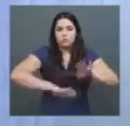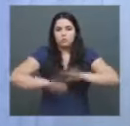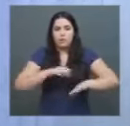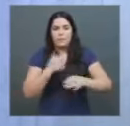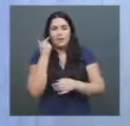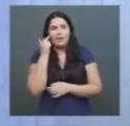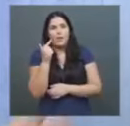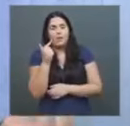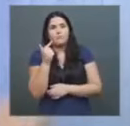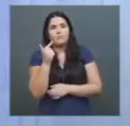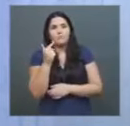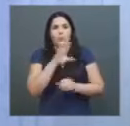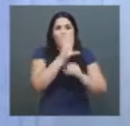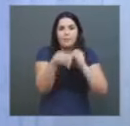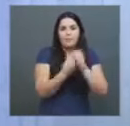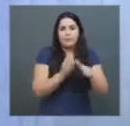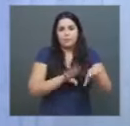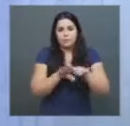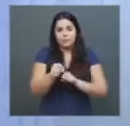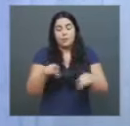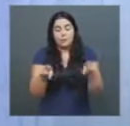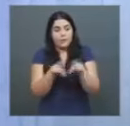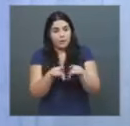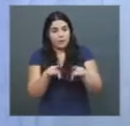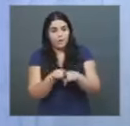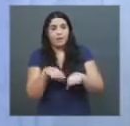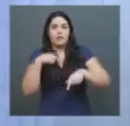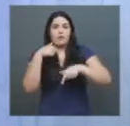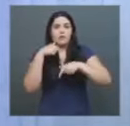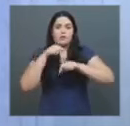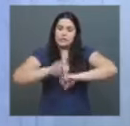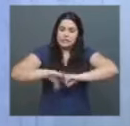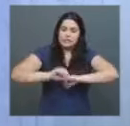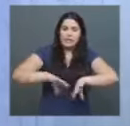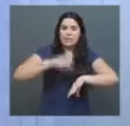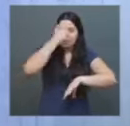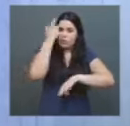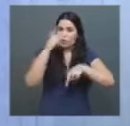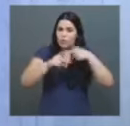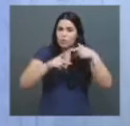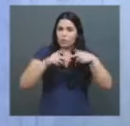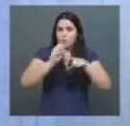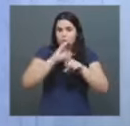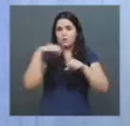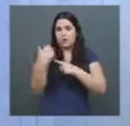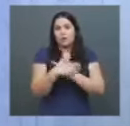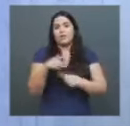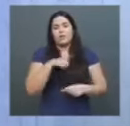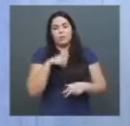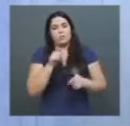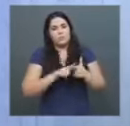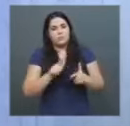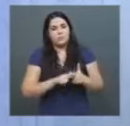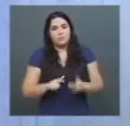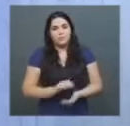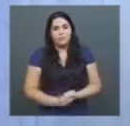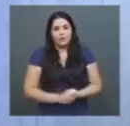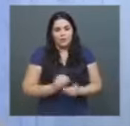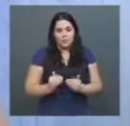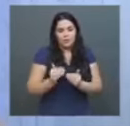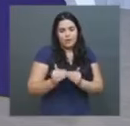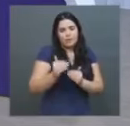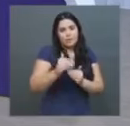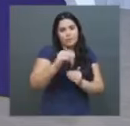e trabalhar também com pessoas na comunidade que também tiveram esses problemas, né? Então Nós fomos estendendo